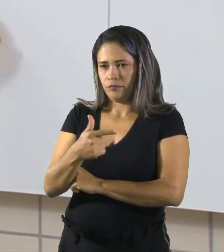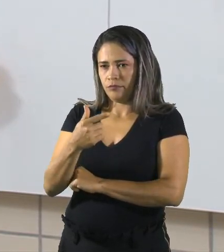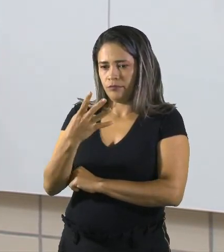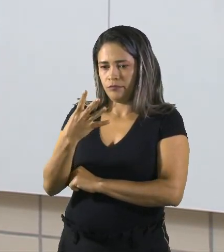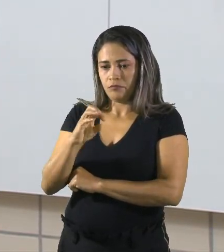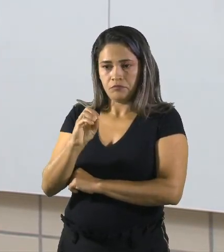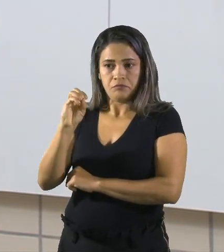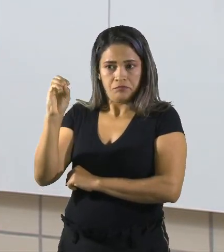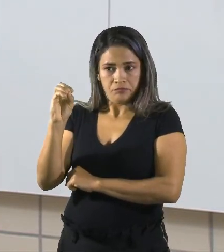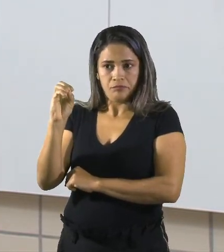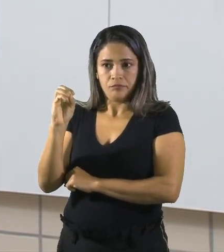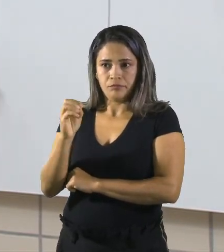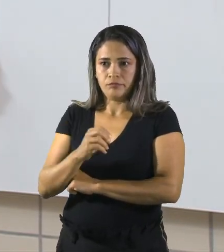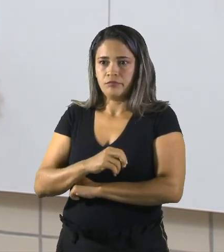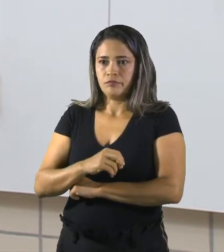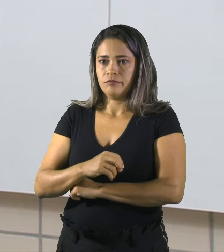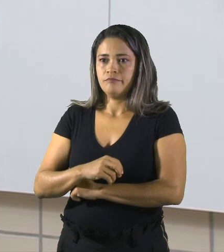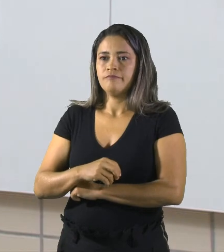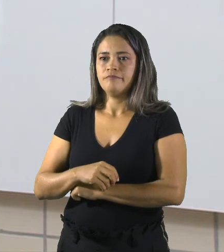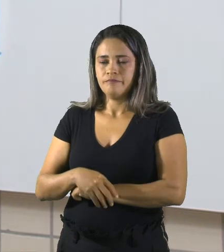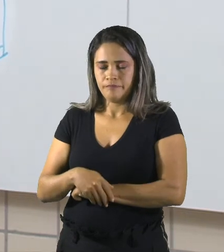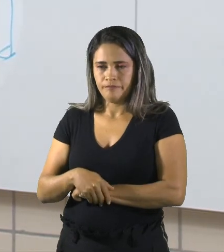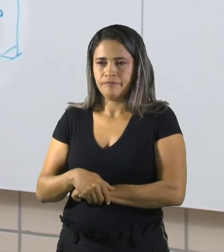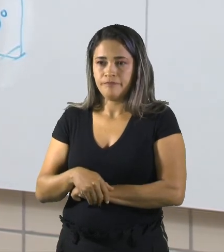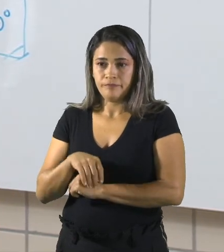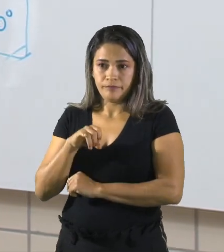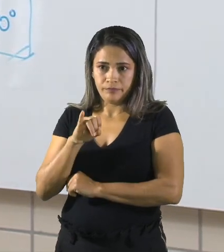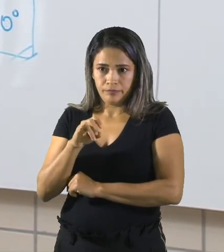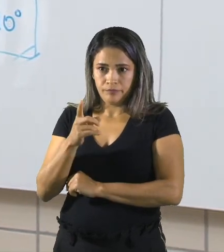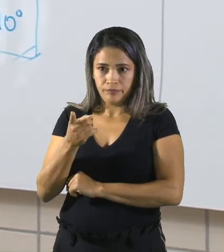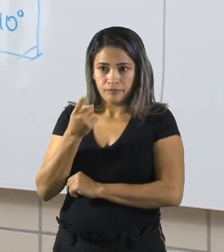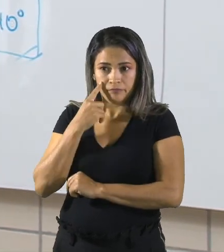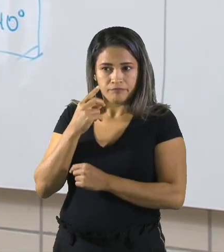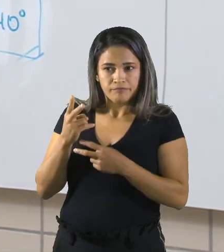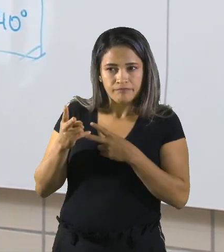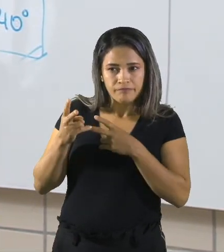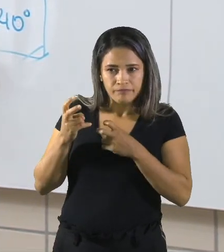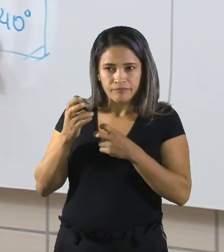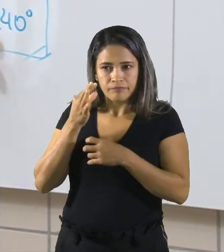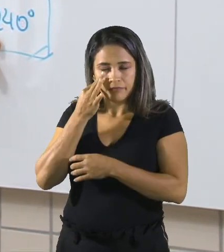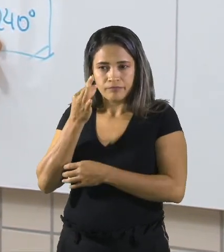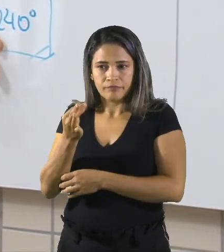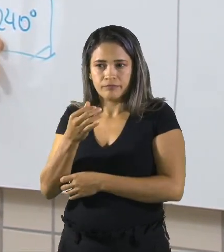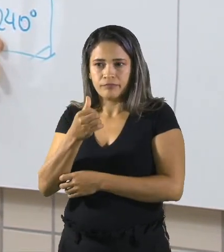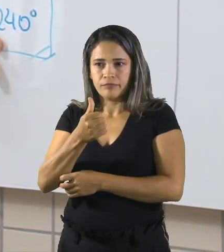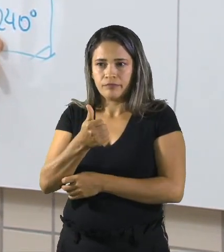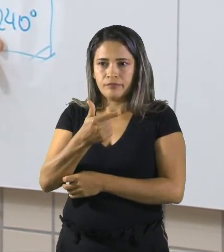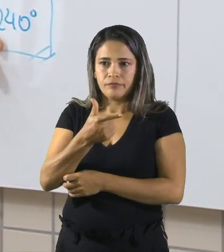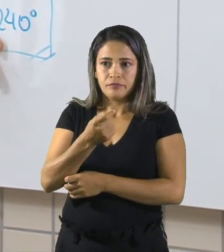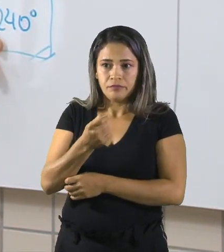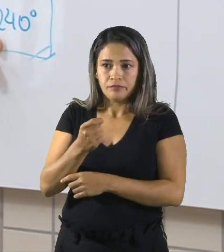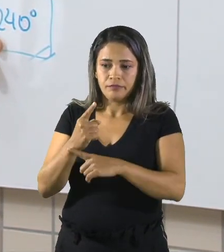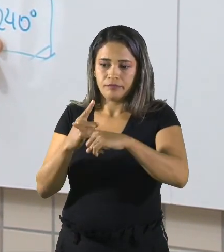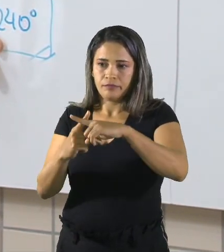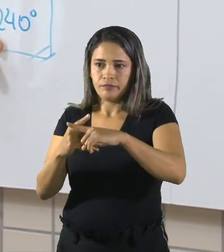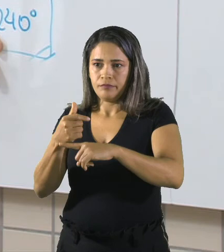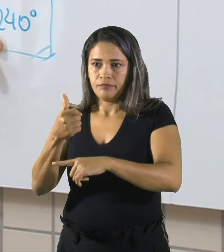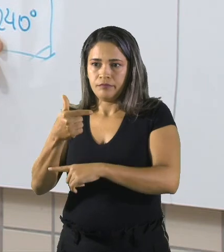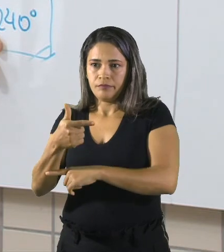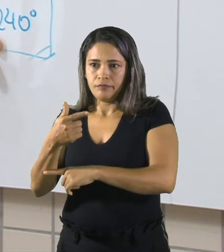240 graus, o maior. Se vocês atentarem bem, eu tenho que 120 mais 240